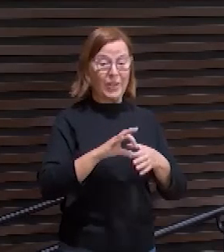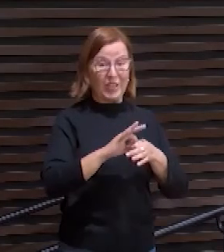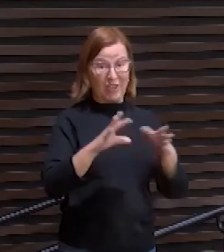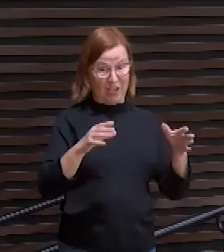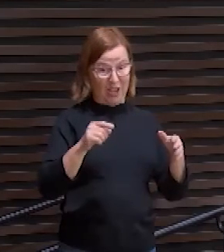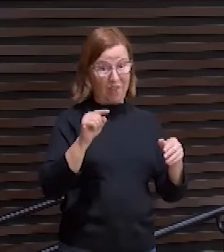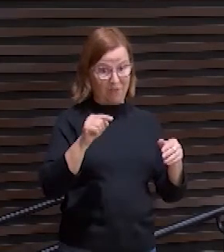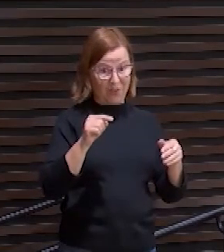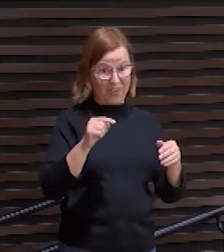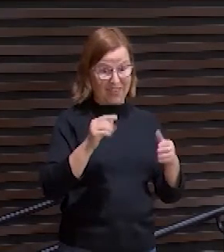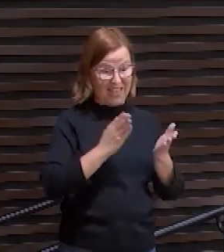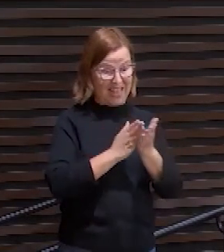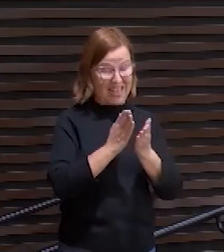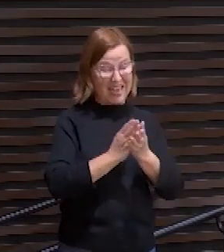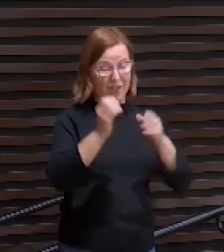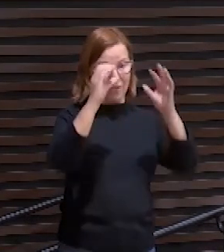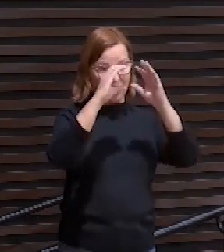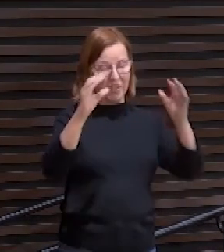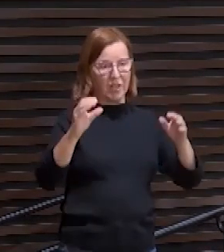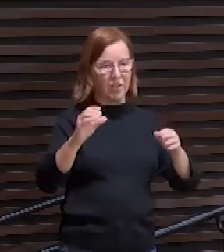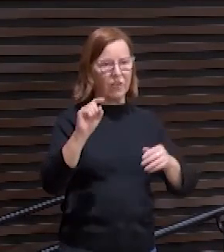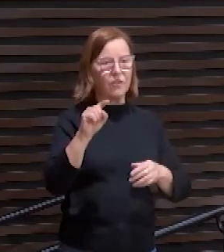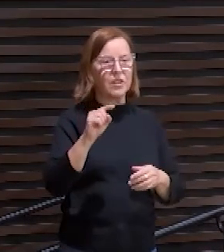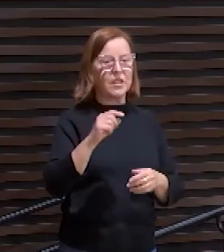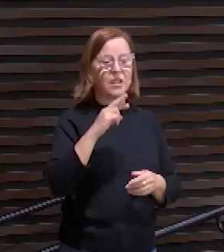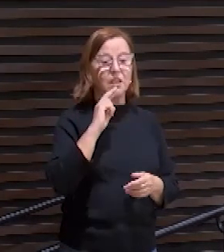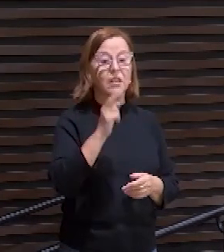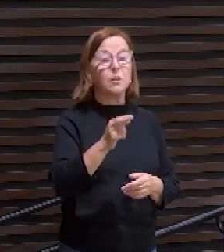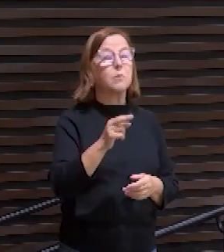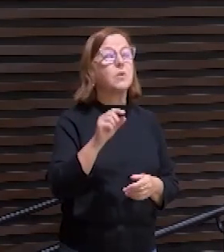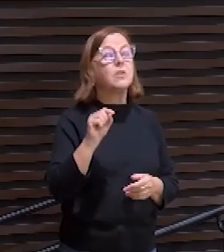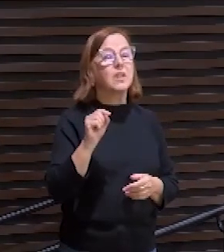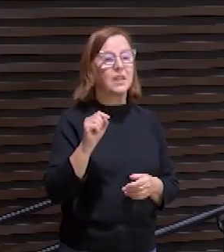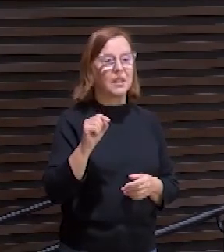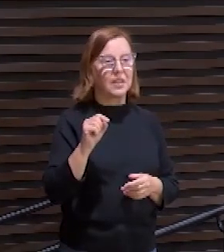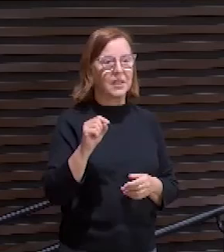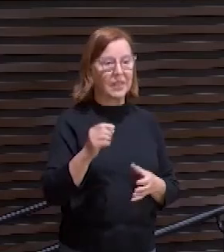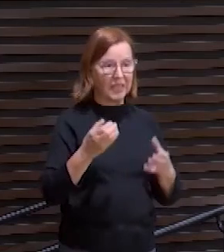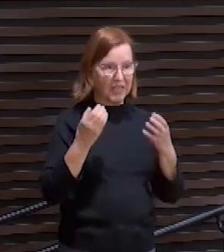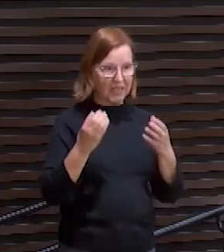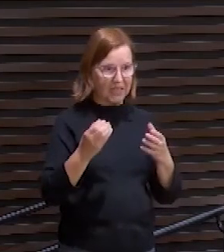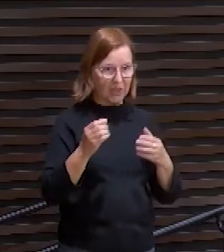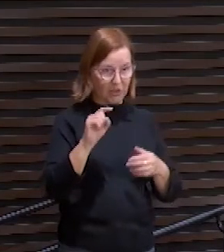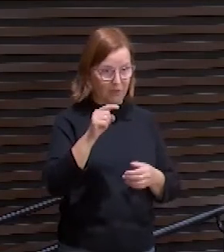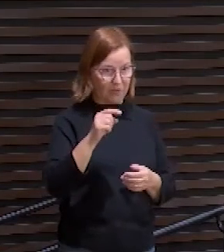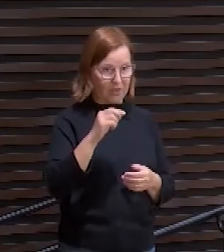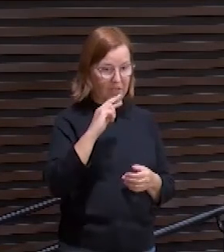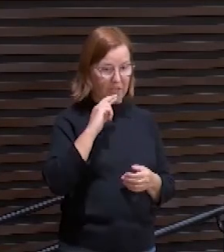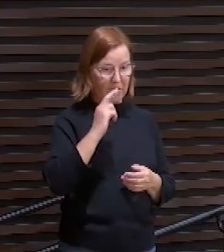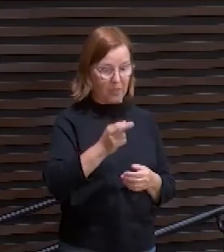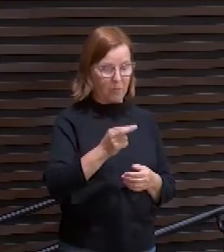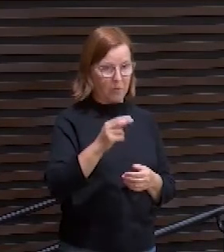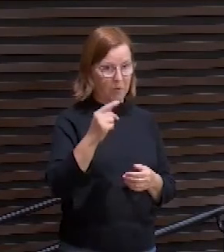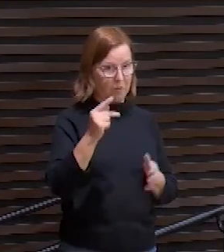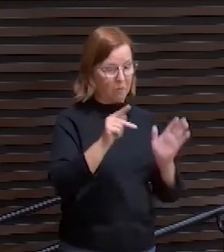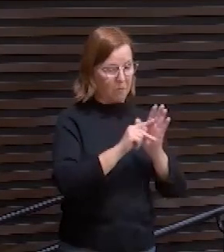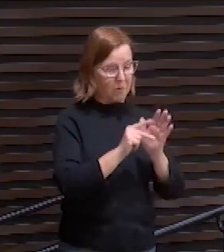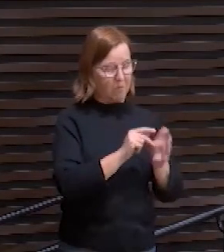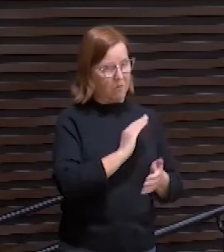O que você responderia? Então, quero que você responda no seu coração.